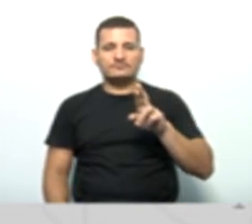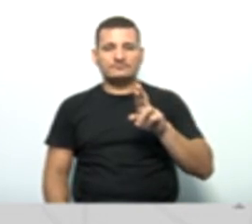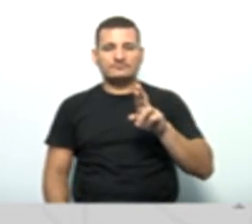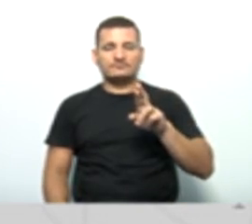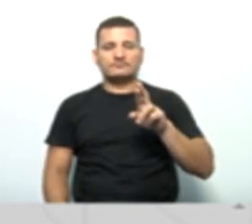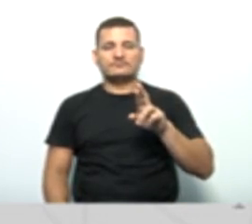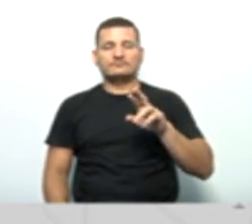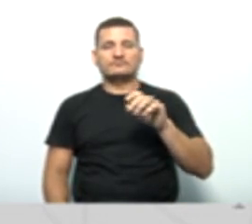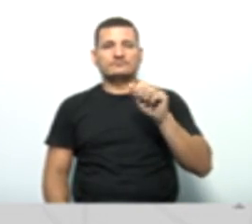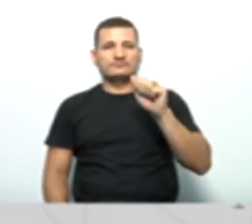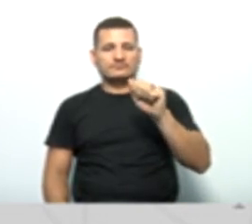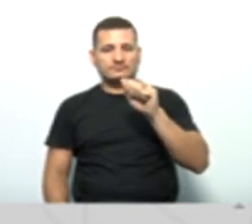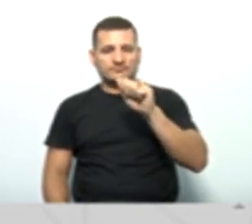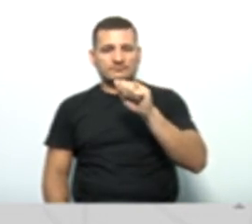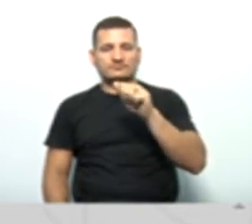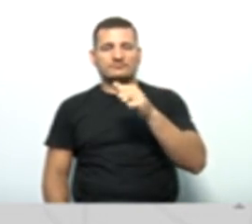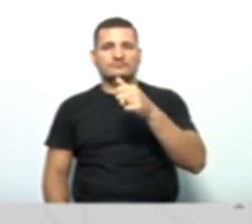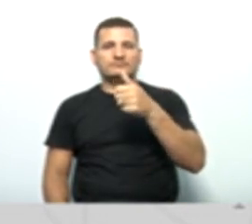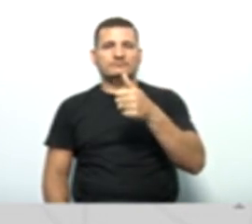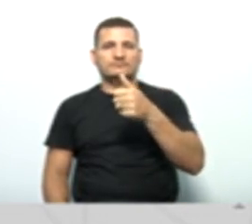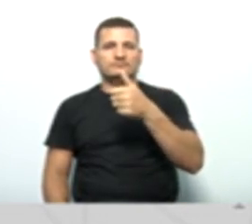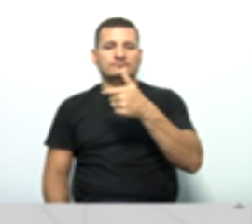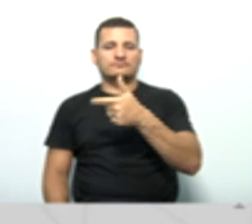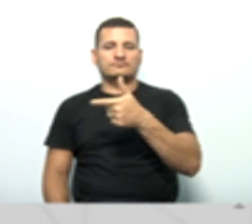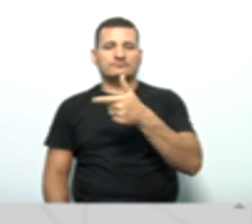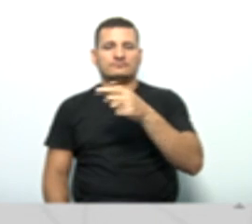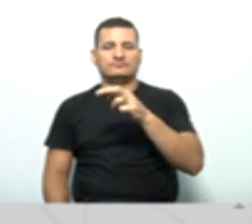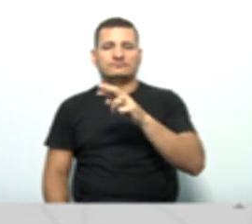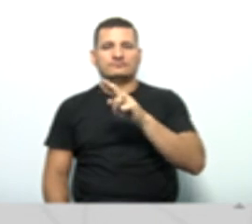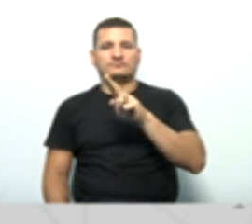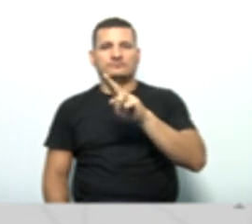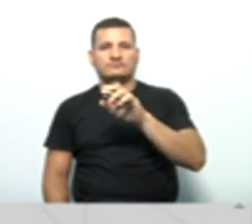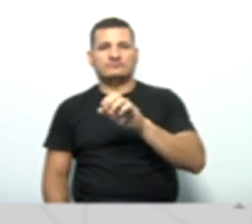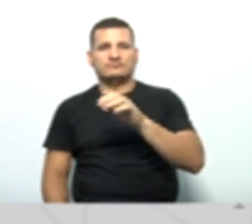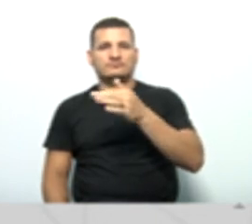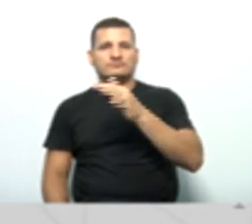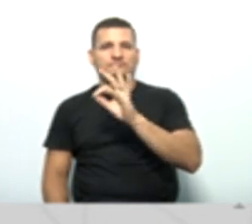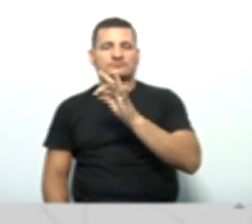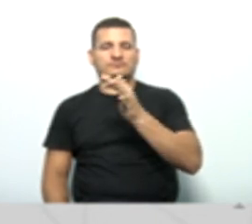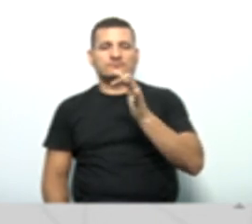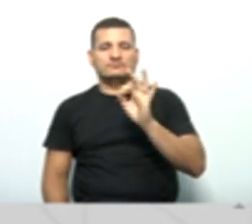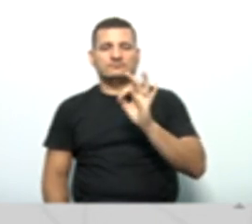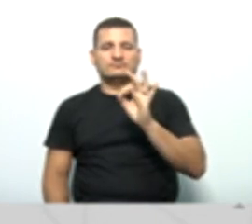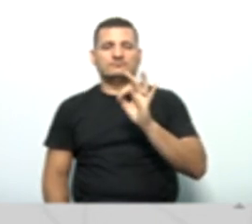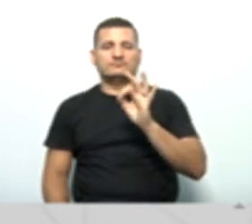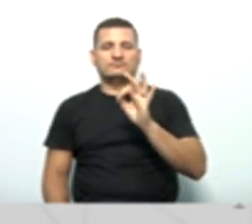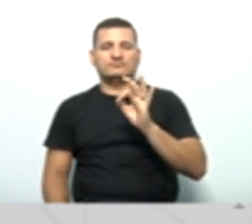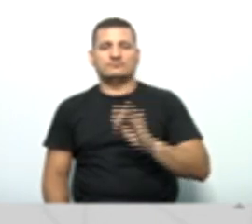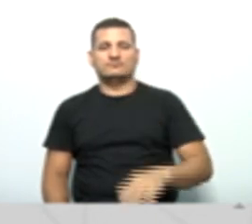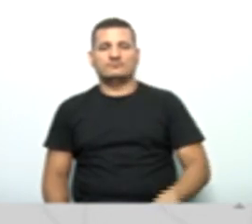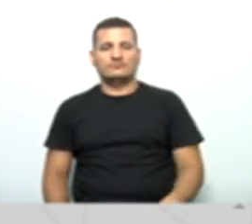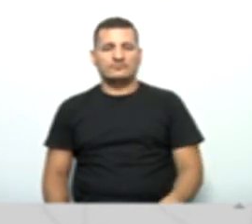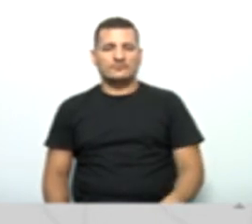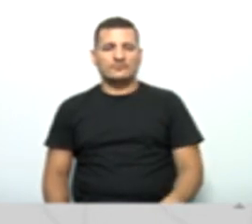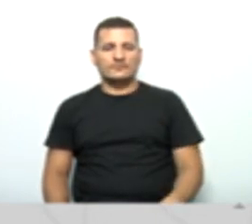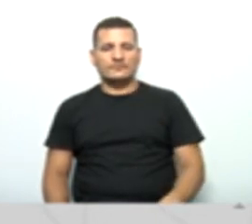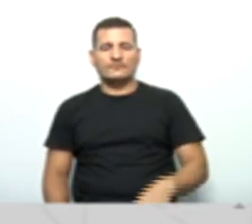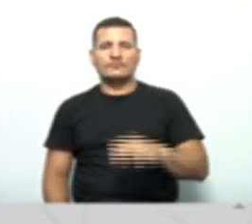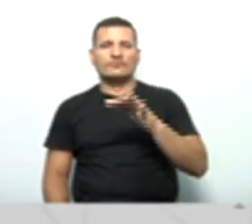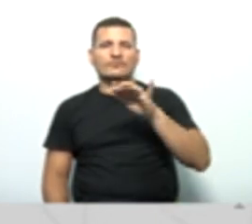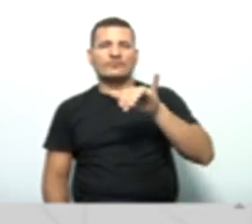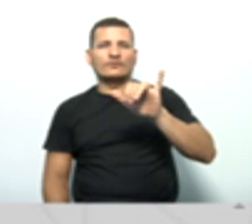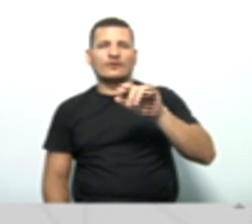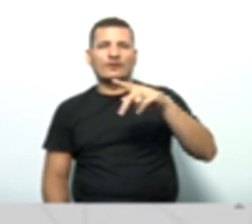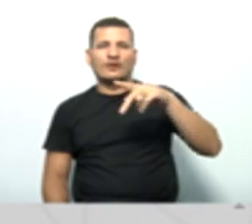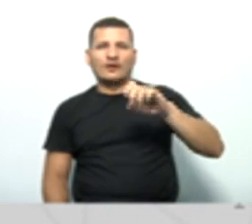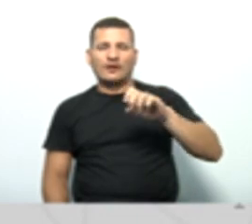colocamos uma string, 2 valores inteiros, o true, 10 e 10. Então, aí puxamos o tipo dela aqui,